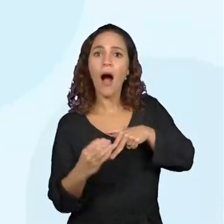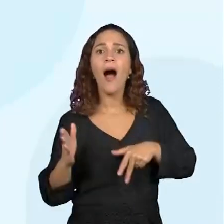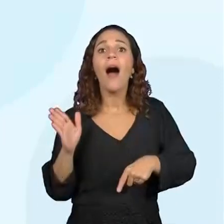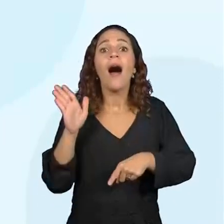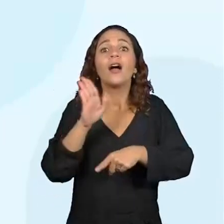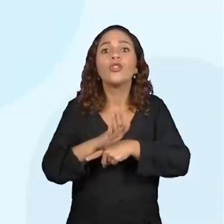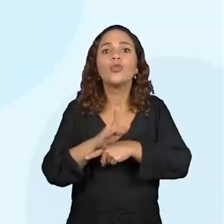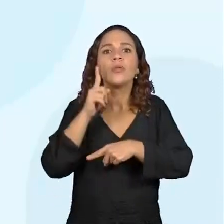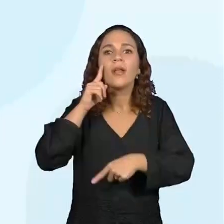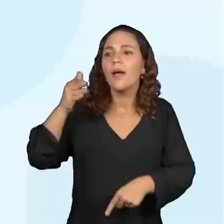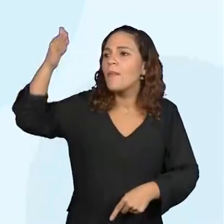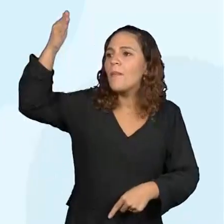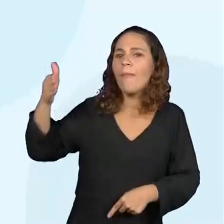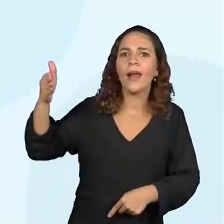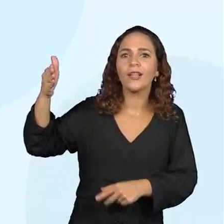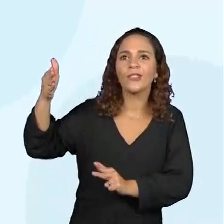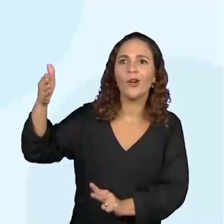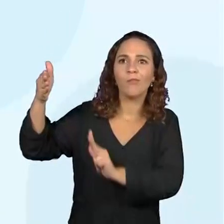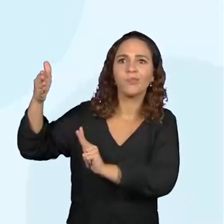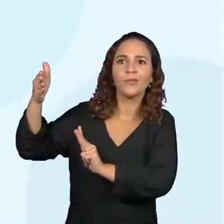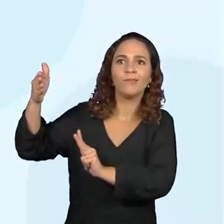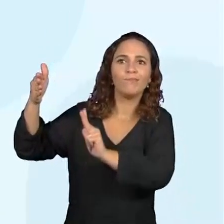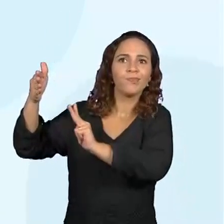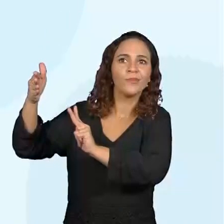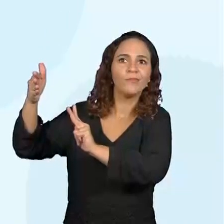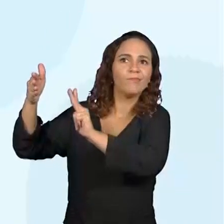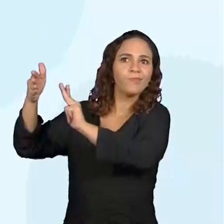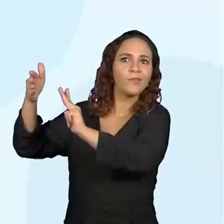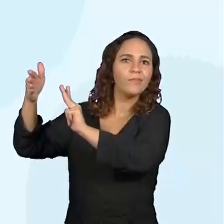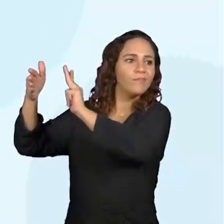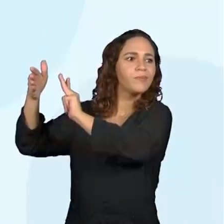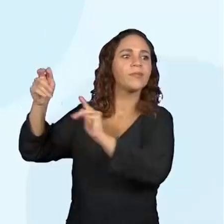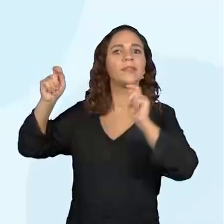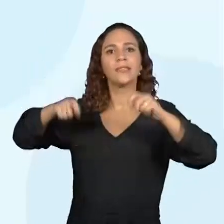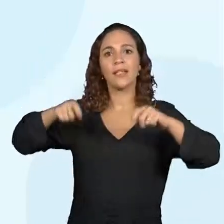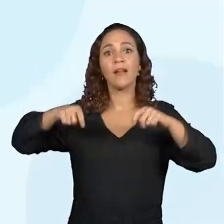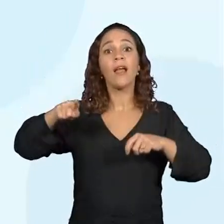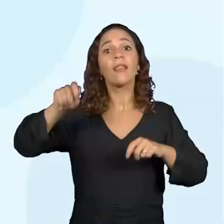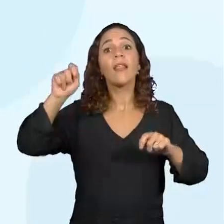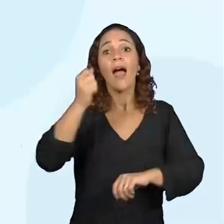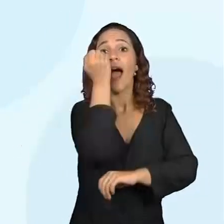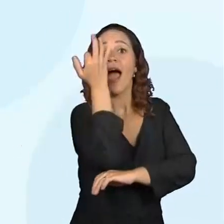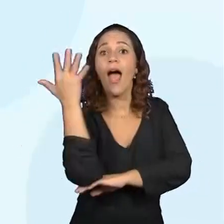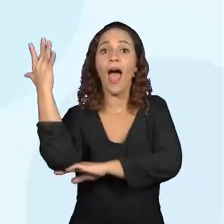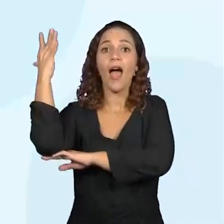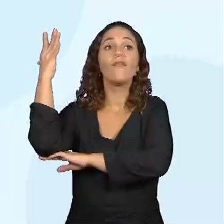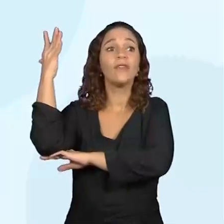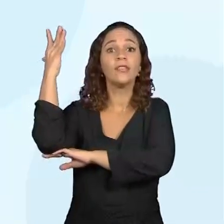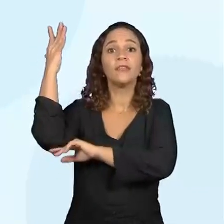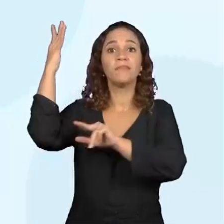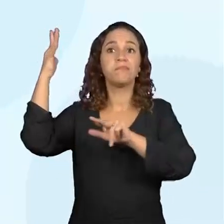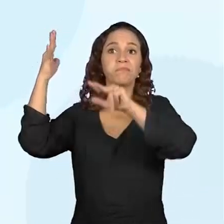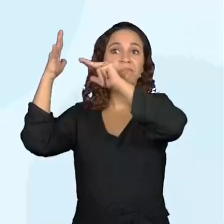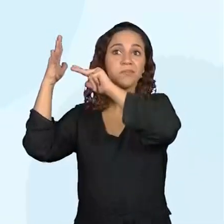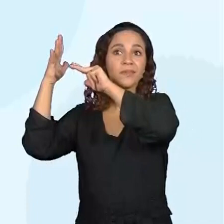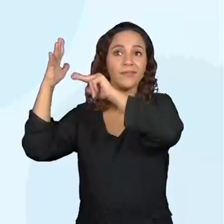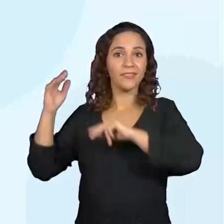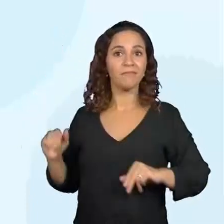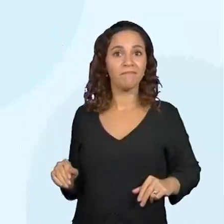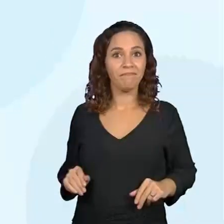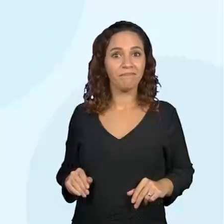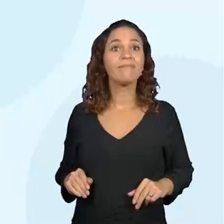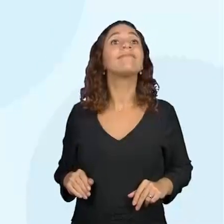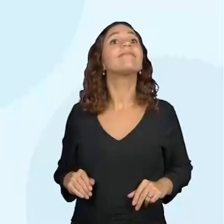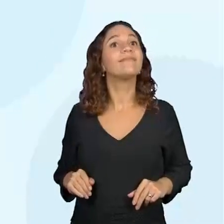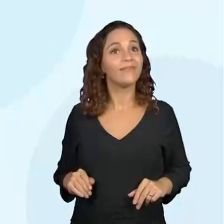superfícies verticais. Ela vive sobre árvores e outros tipos de vegetação. Então, para